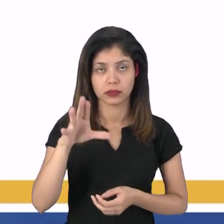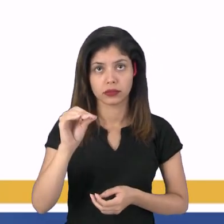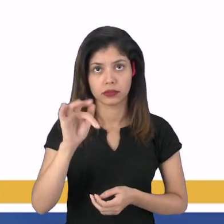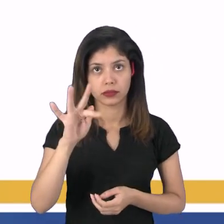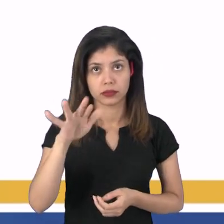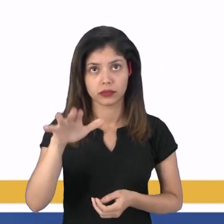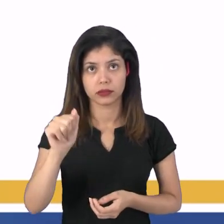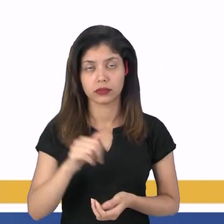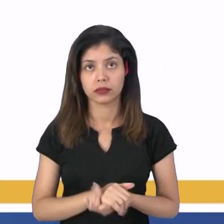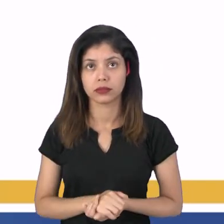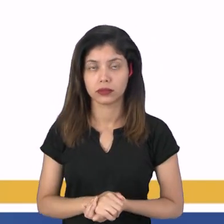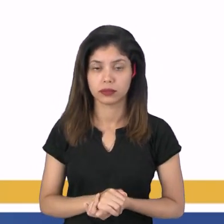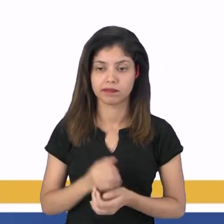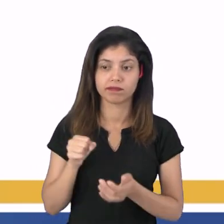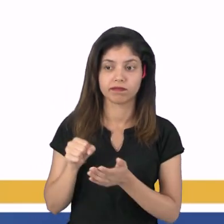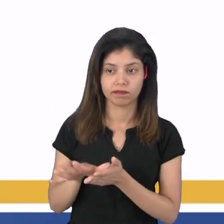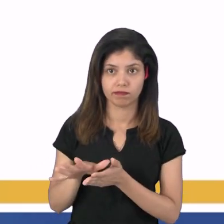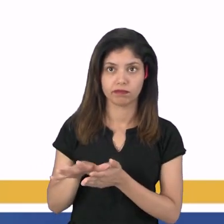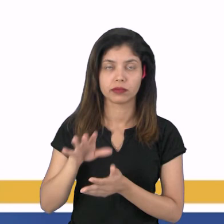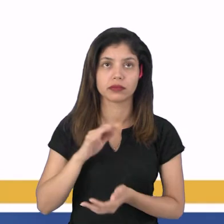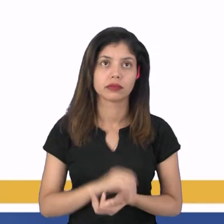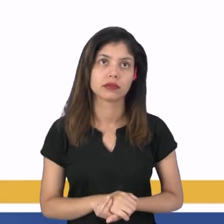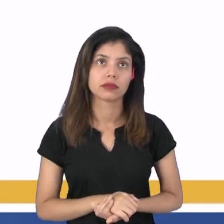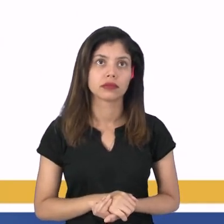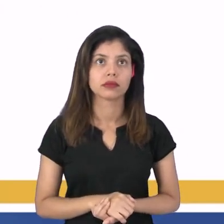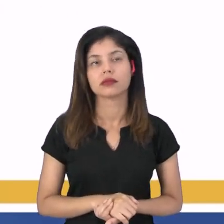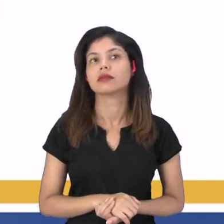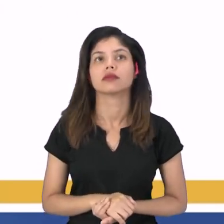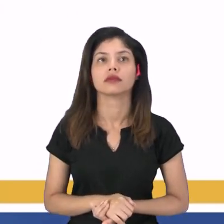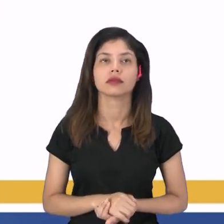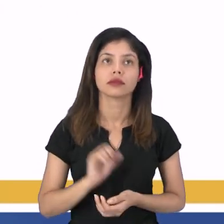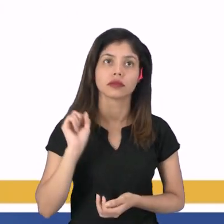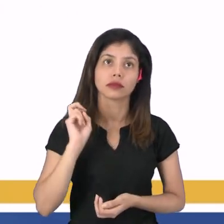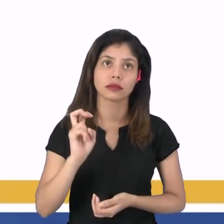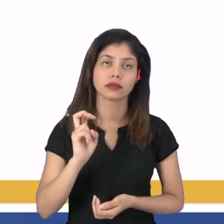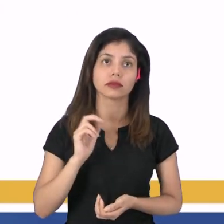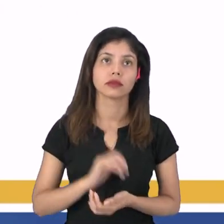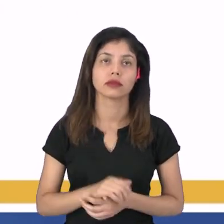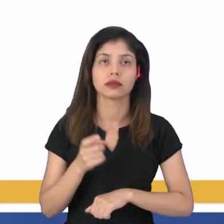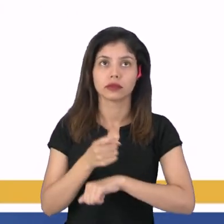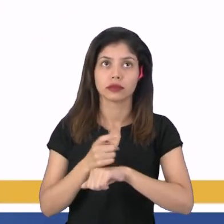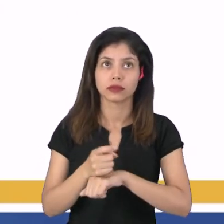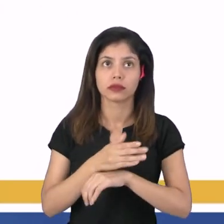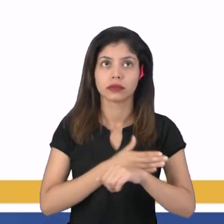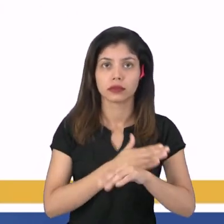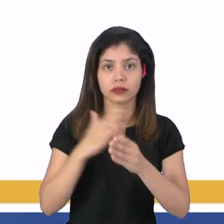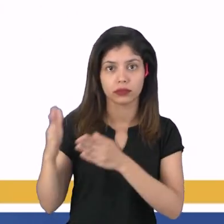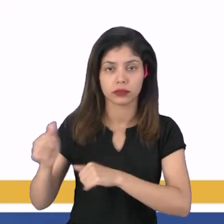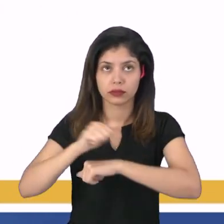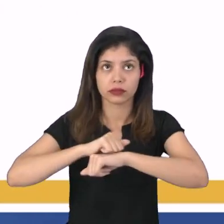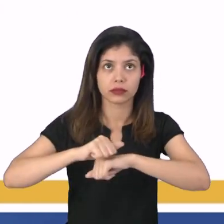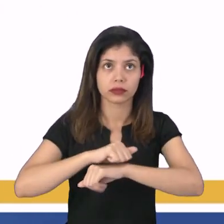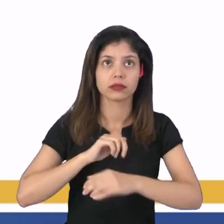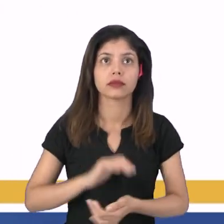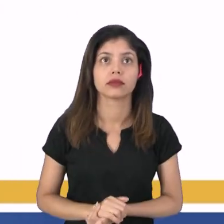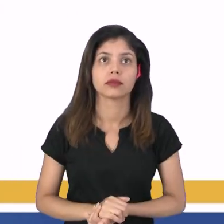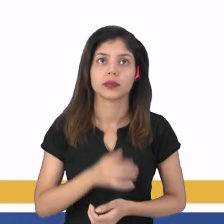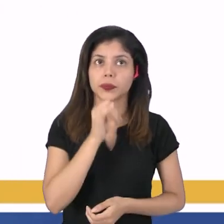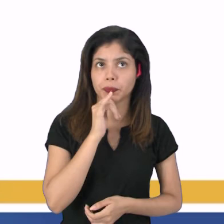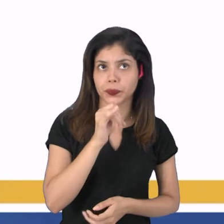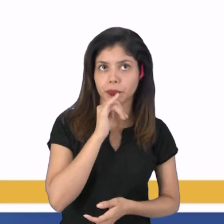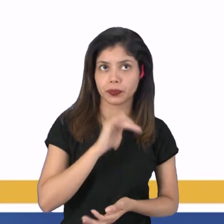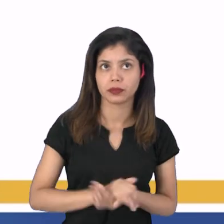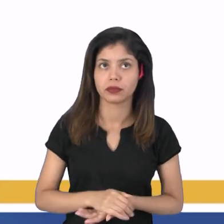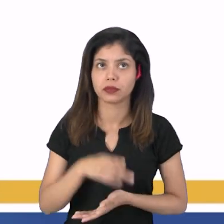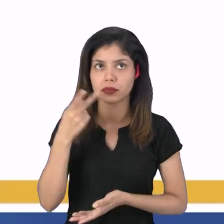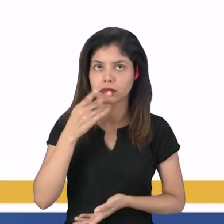o funcionário fantasma foi despedido. Quinto exemplo, os adjetivos, eles passam a advérbios. Aí